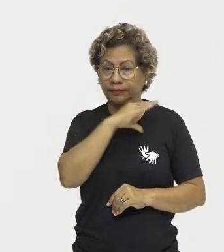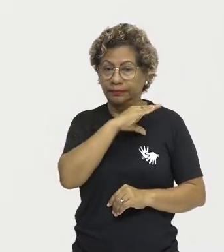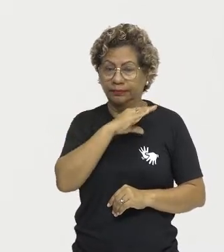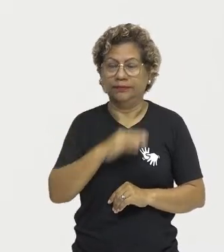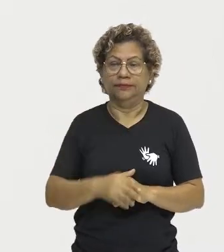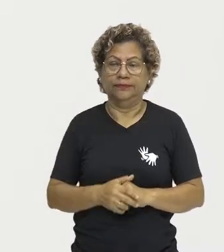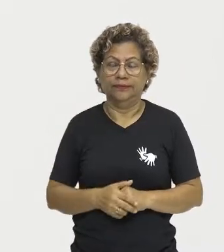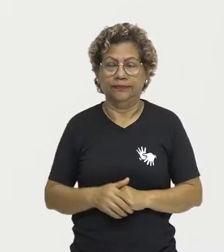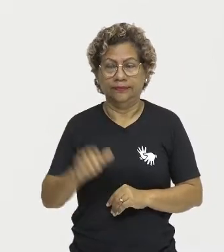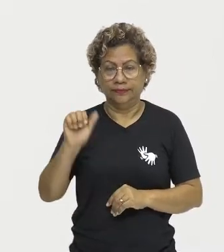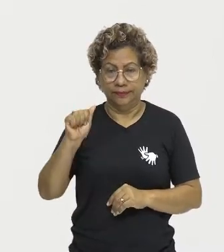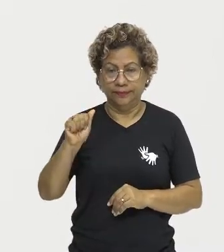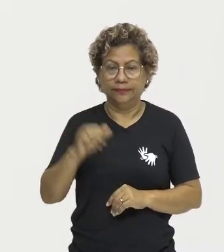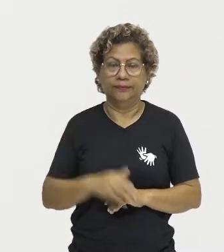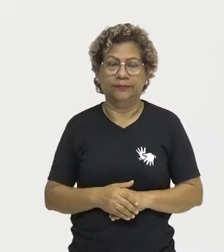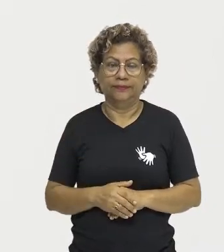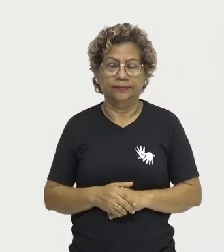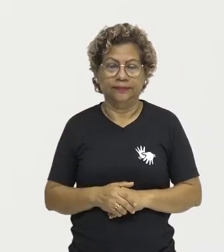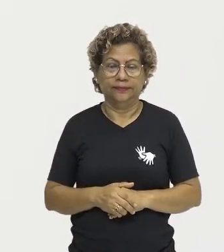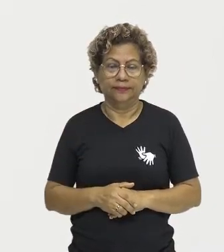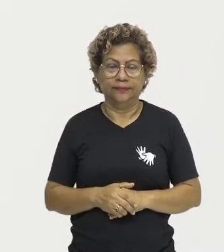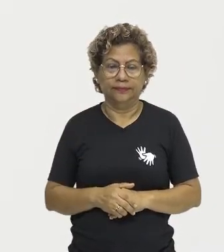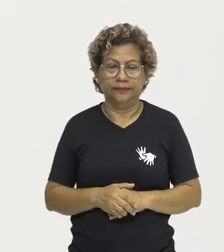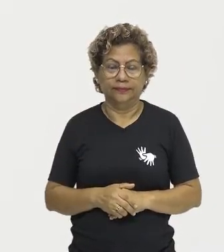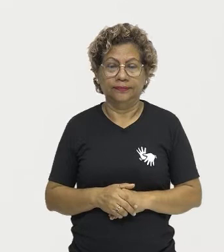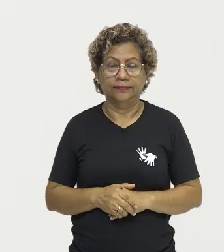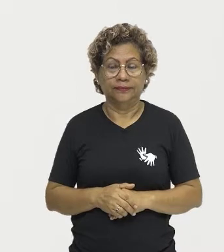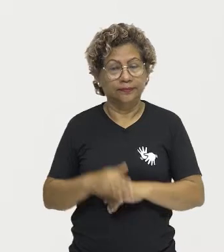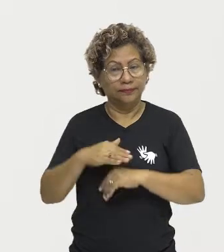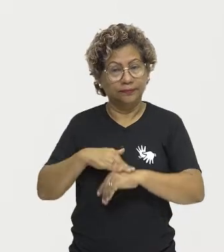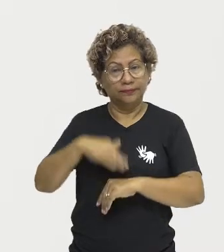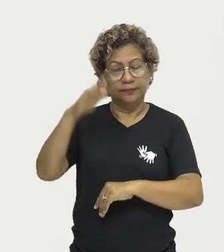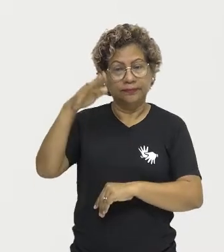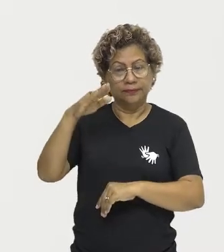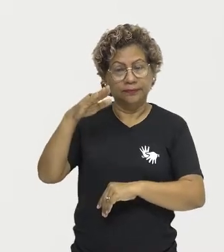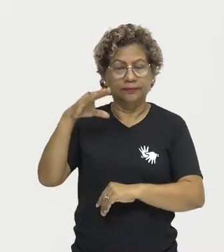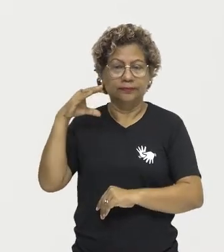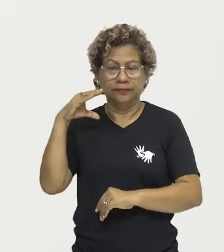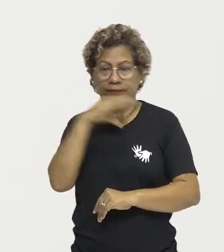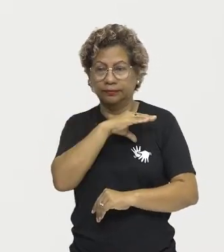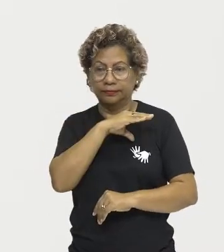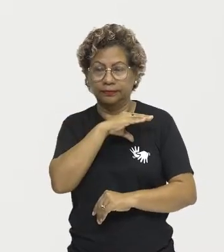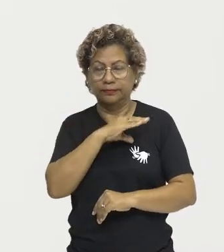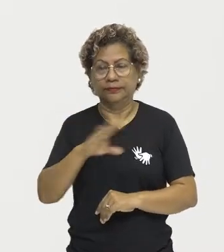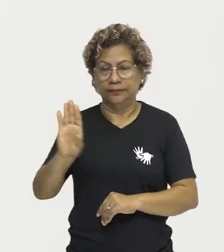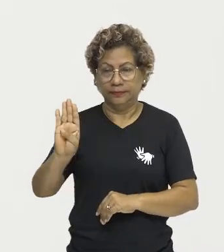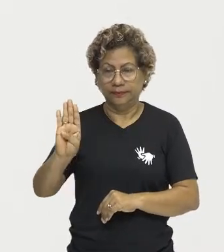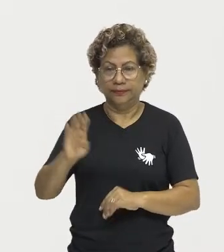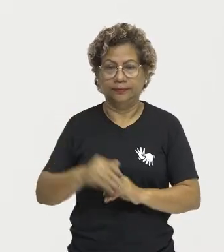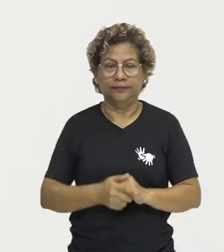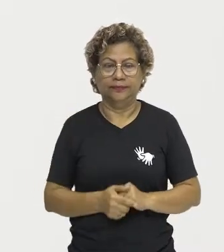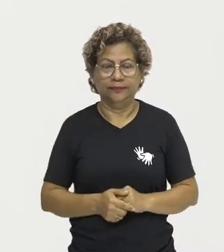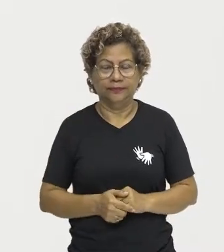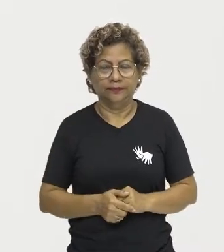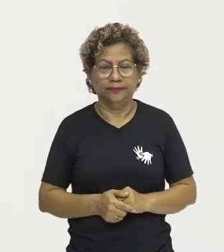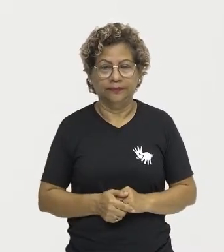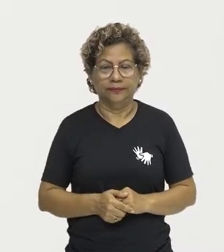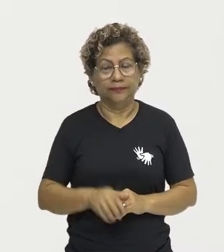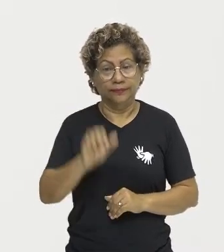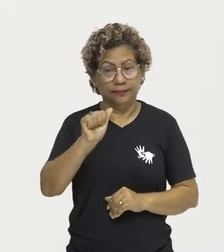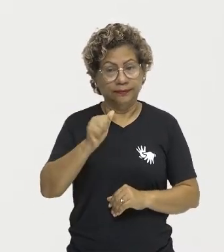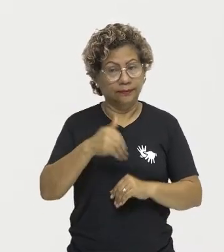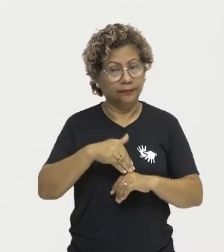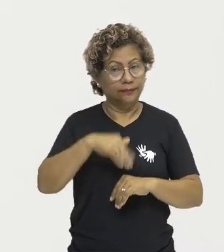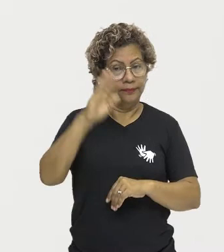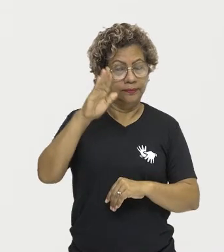temperatura A será maior que a temperatura B, inicialmente. Lembram que a temperatura?